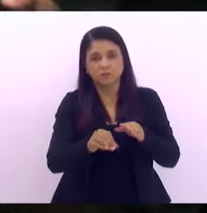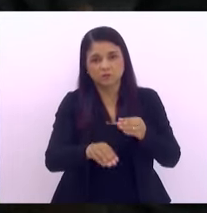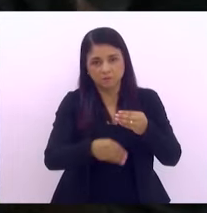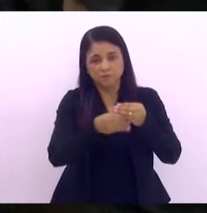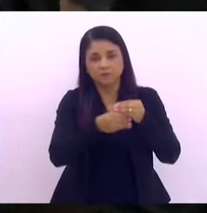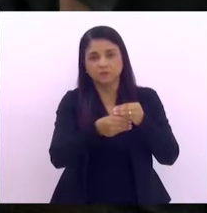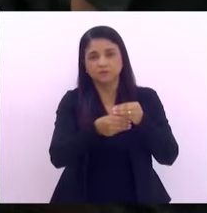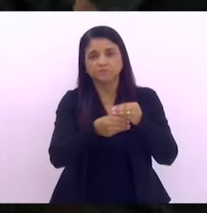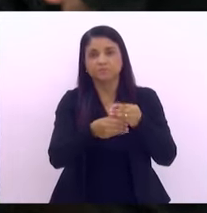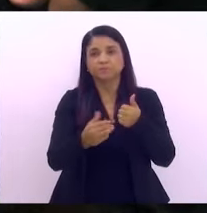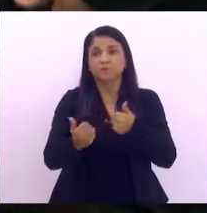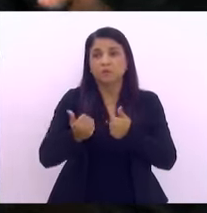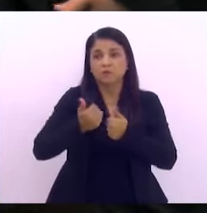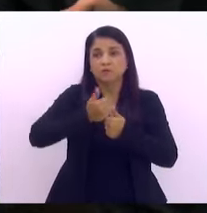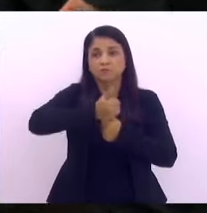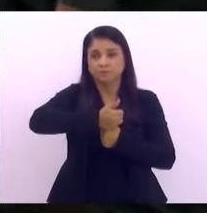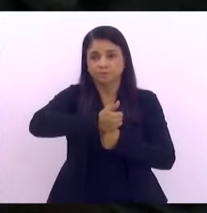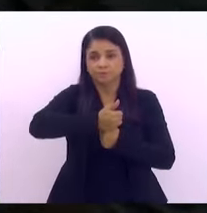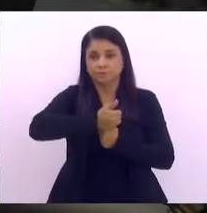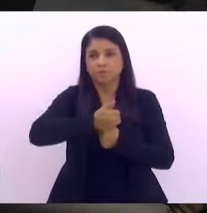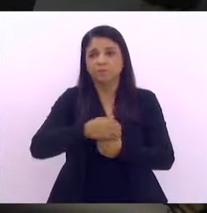substitutivo.